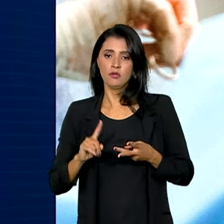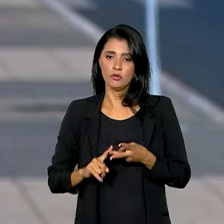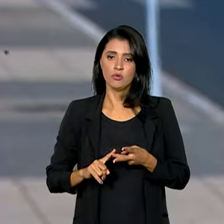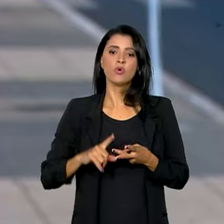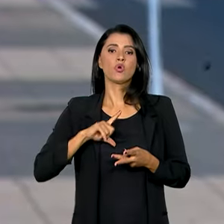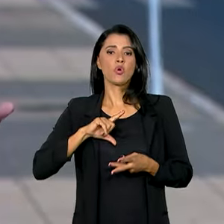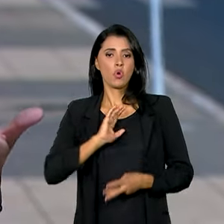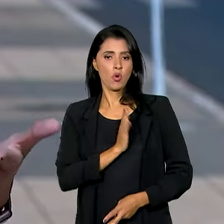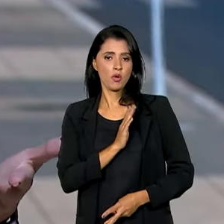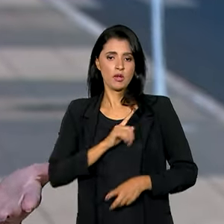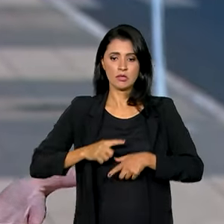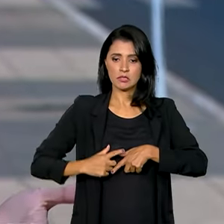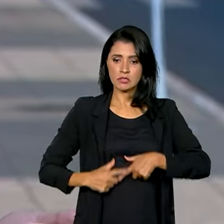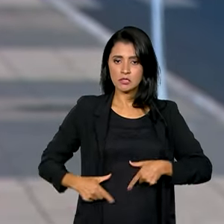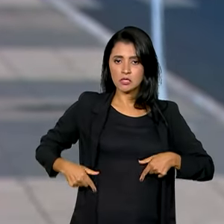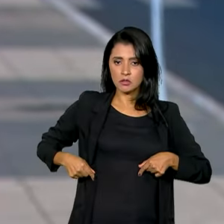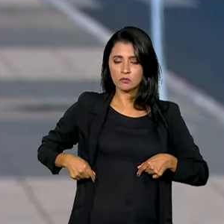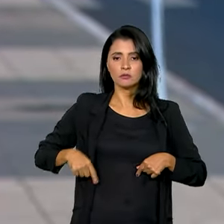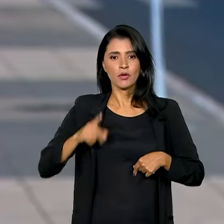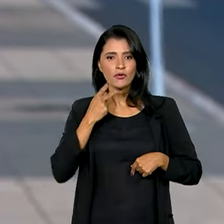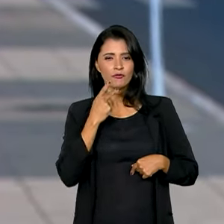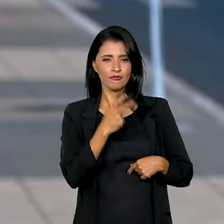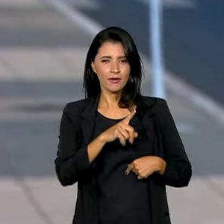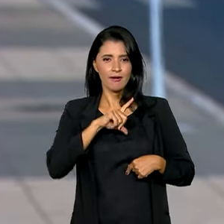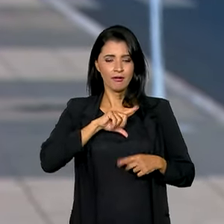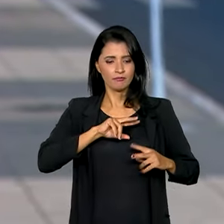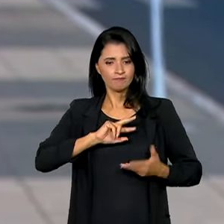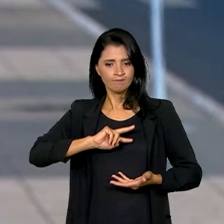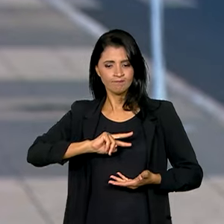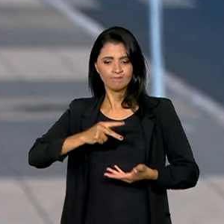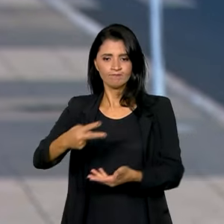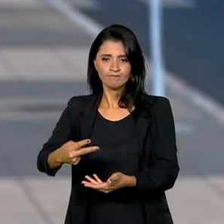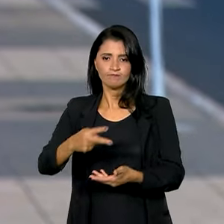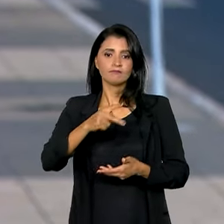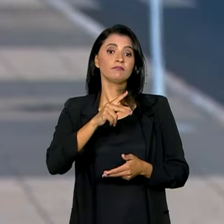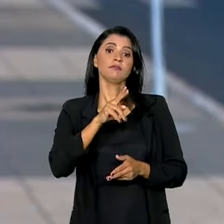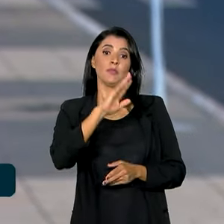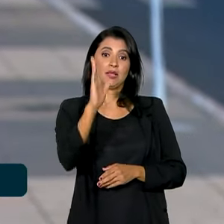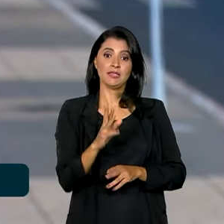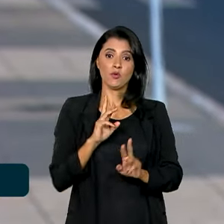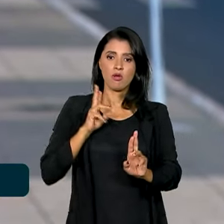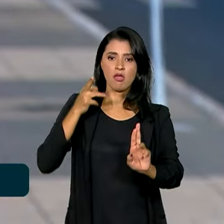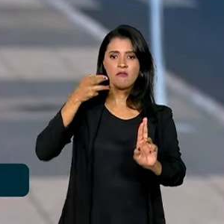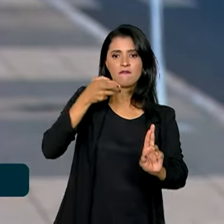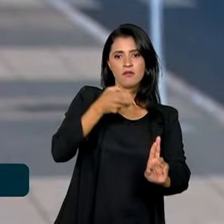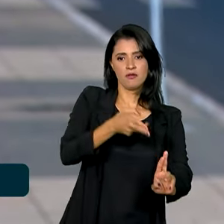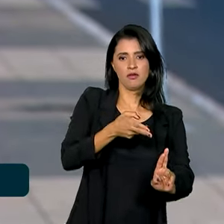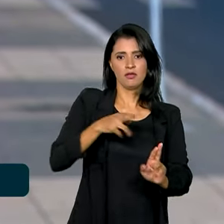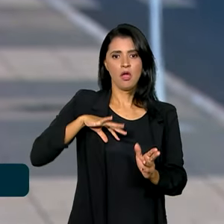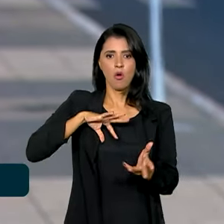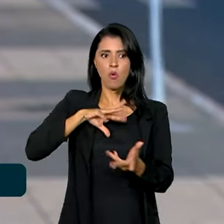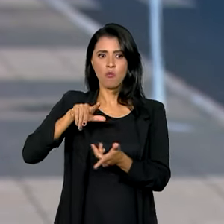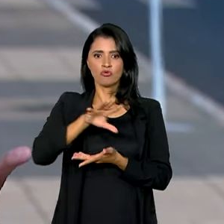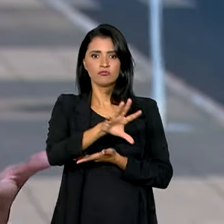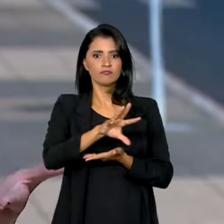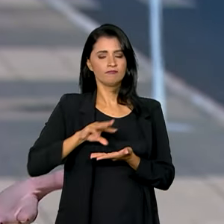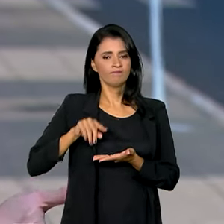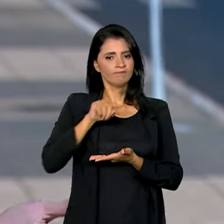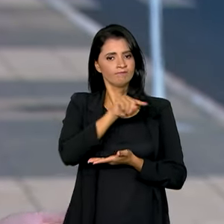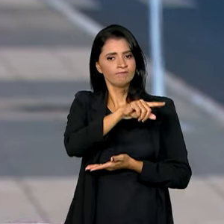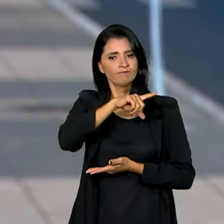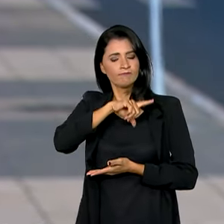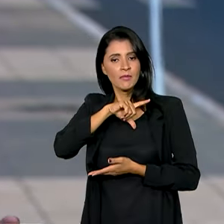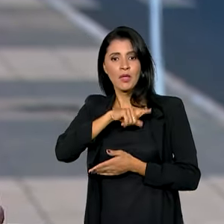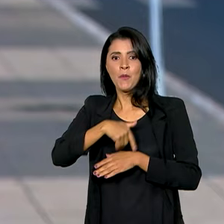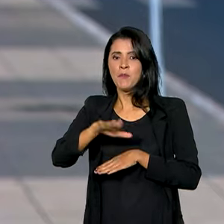coração. E quando se fala em transplante de órgãos, o Brasil é referência mundial. O país possui o maior sistema